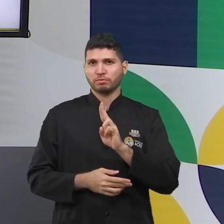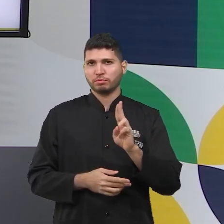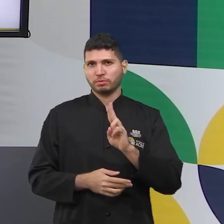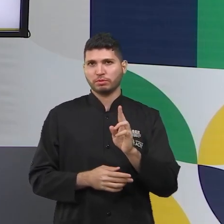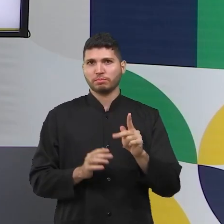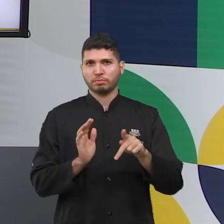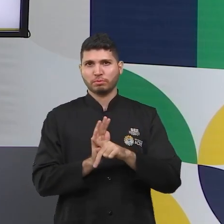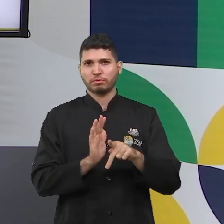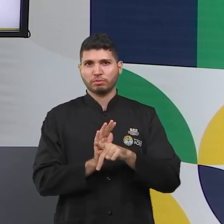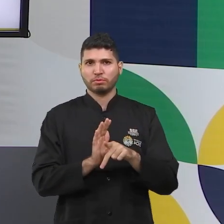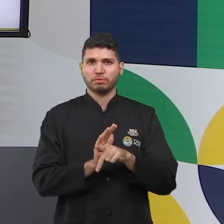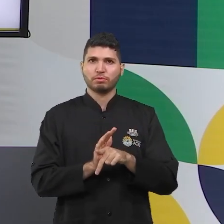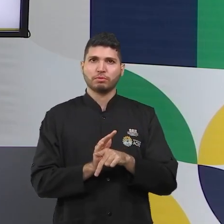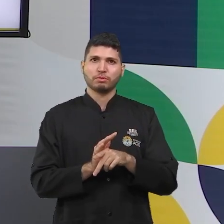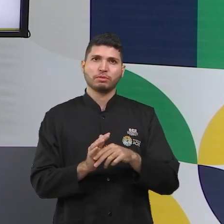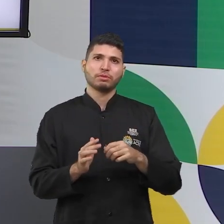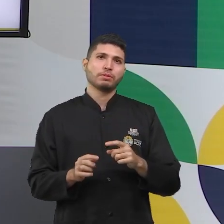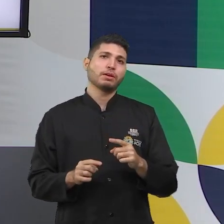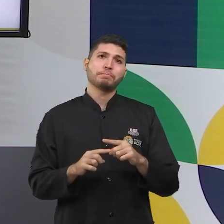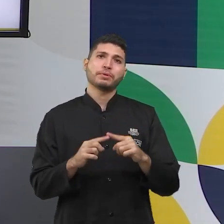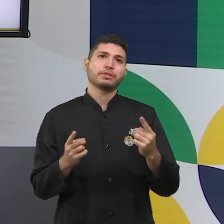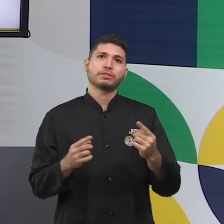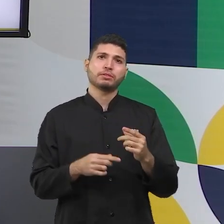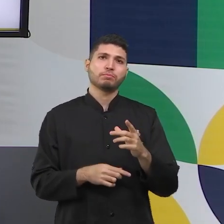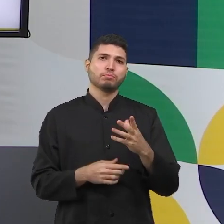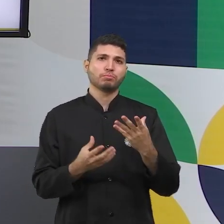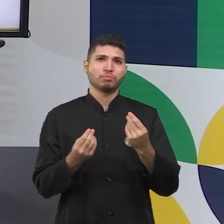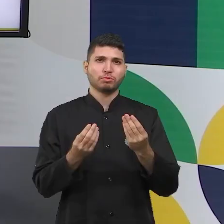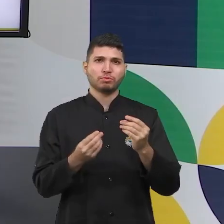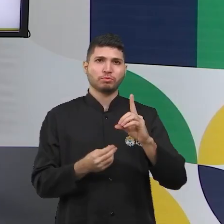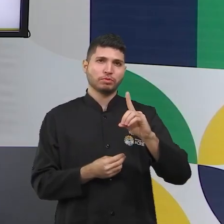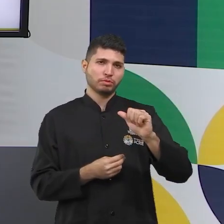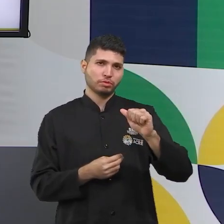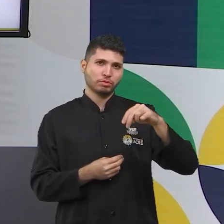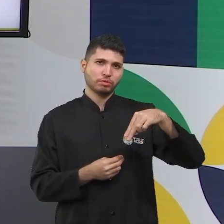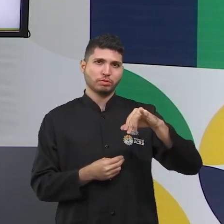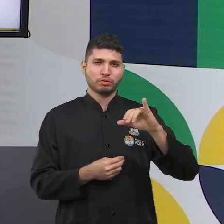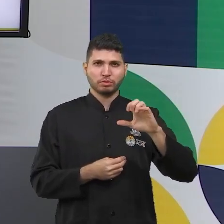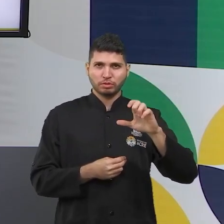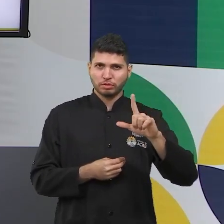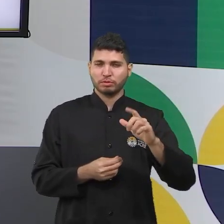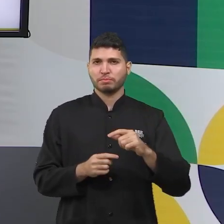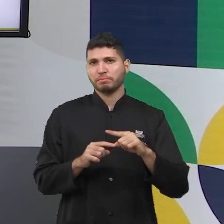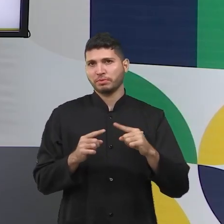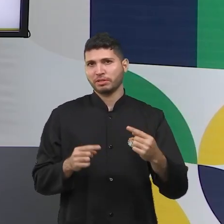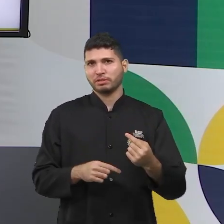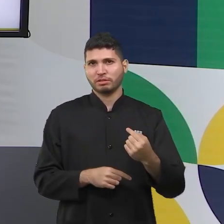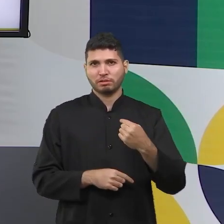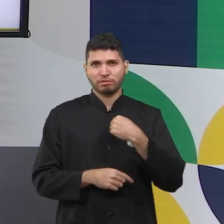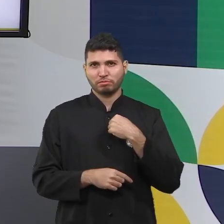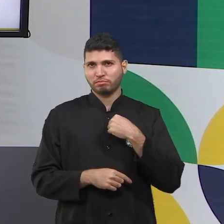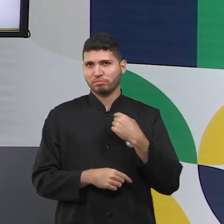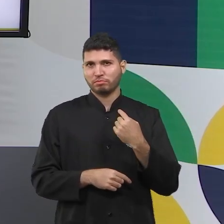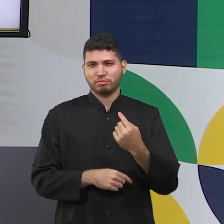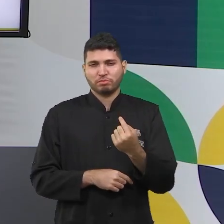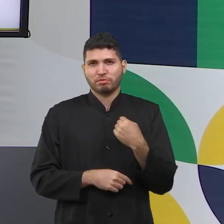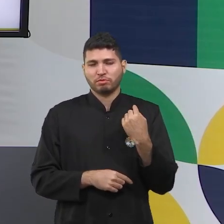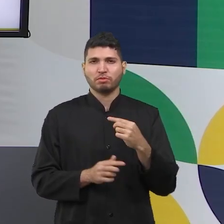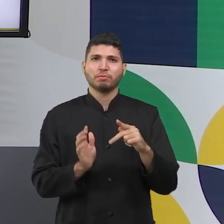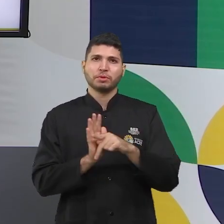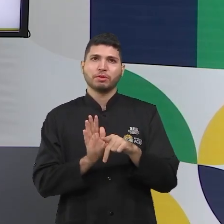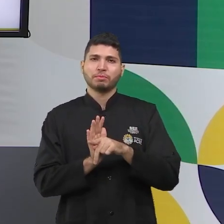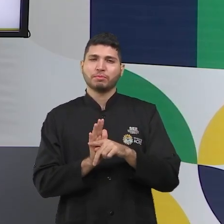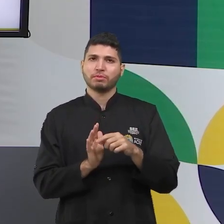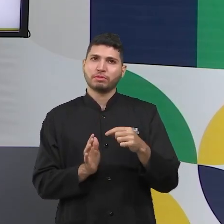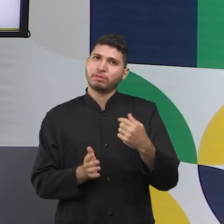próprio. Ah, professor, mas existem muitos Daniéis na vida aí. Sim, existem, mas Daniel, eu aqui, só tem eu mesmo, tá bom? Então, o